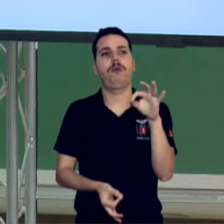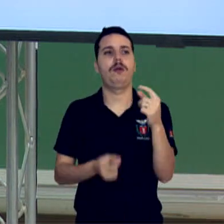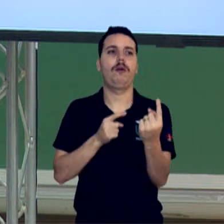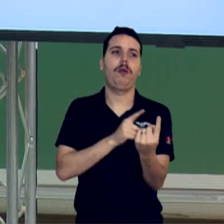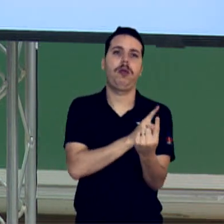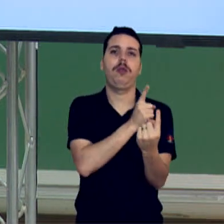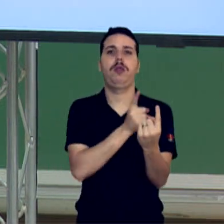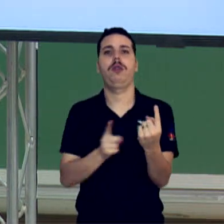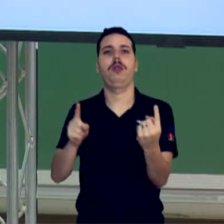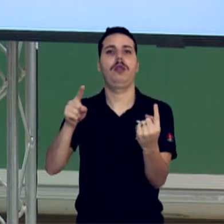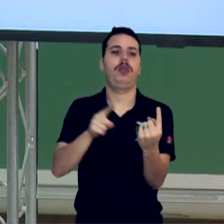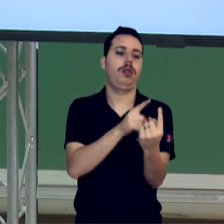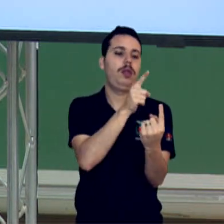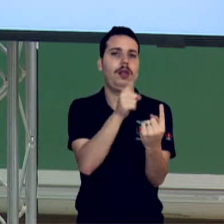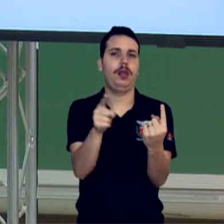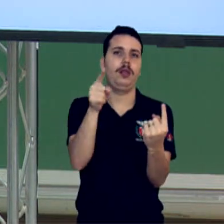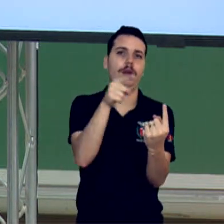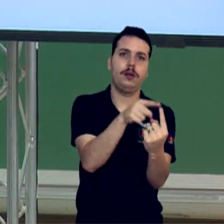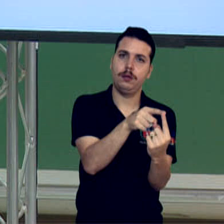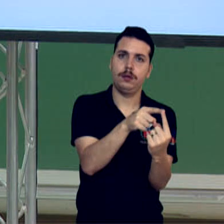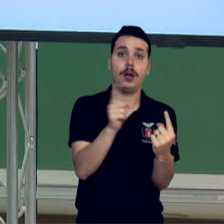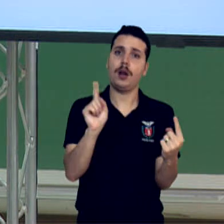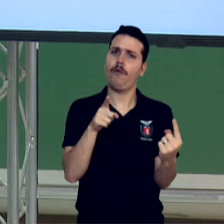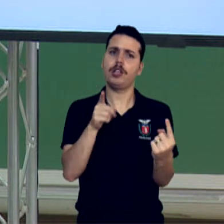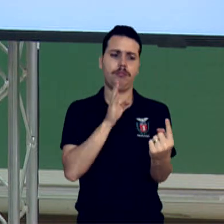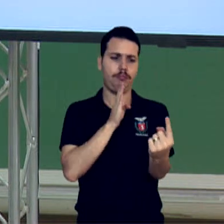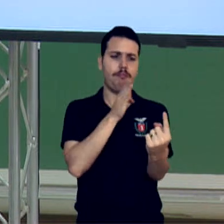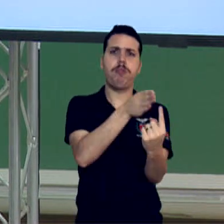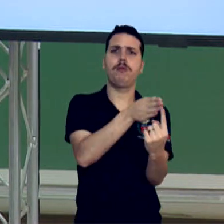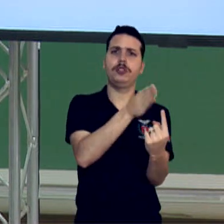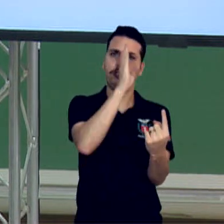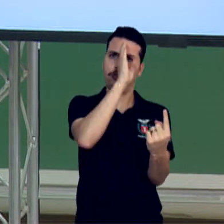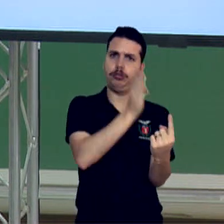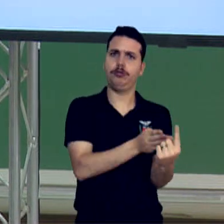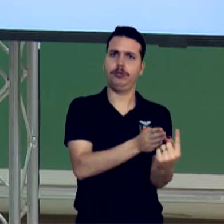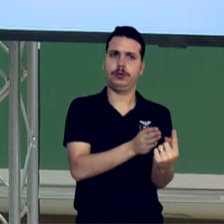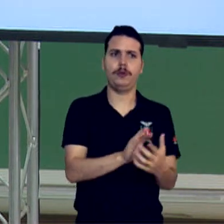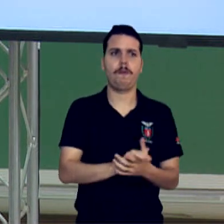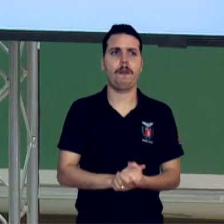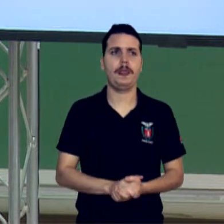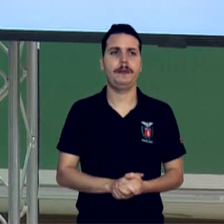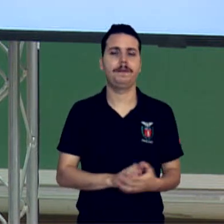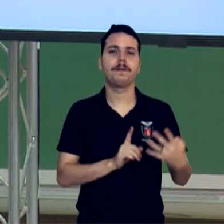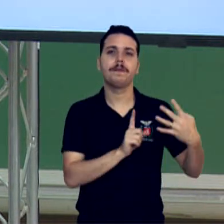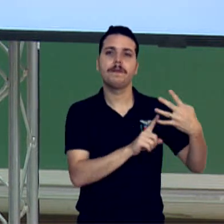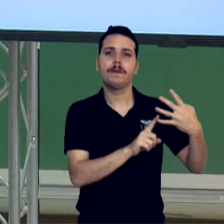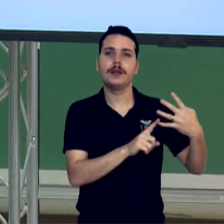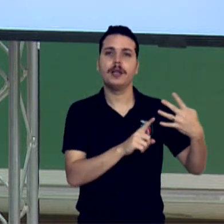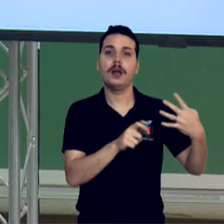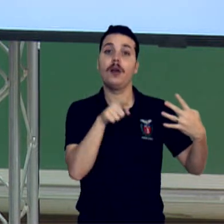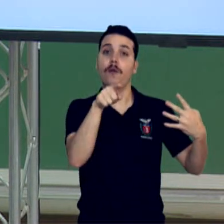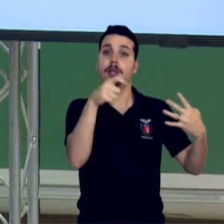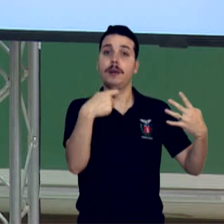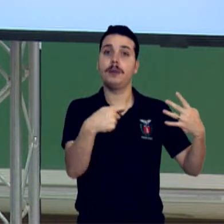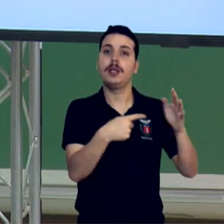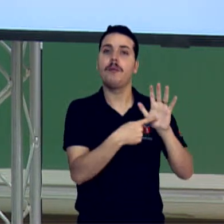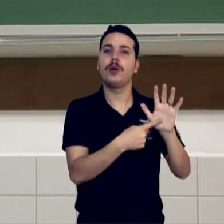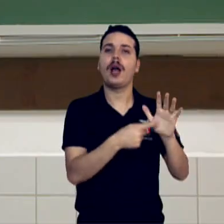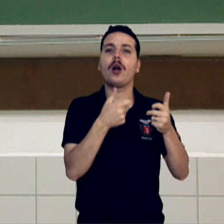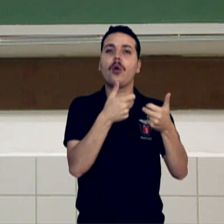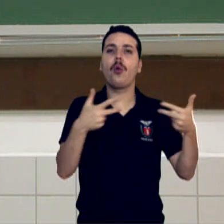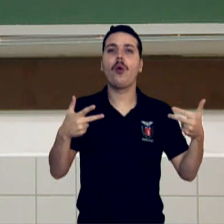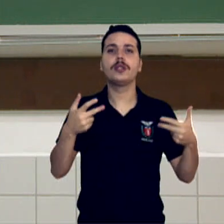enrolando, né, para chegar naquilo que você quer dizer. Você vai dizer de uma vez o que você tem para dizer. Dê exemplos reais de sucesso em sua